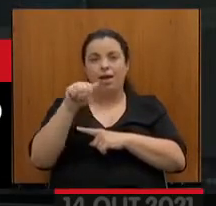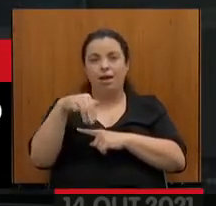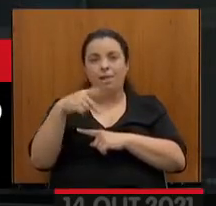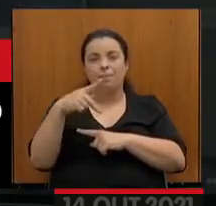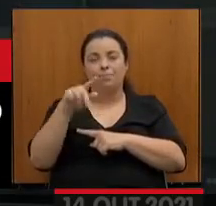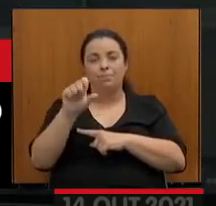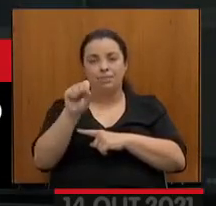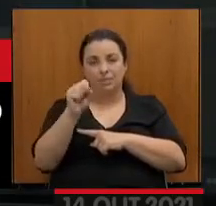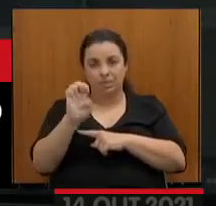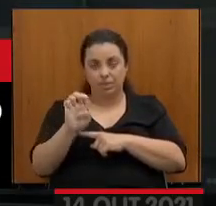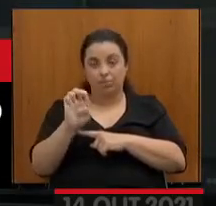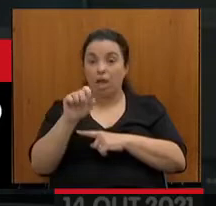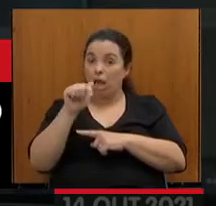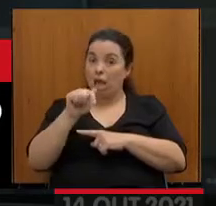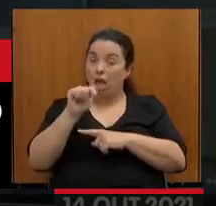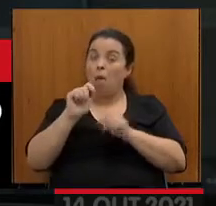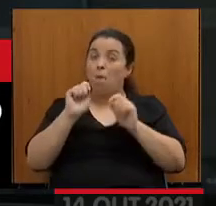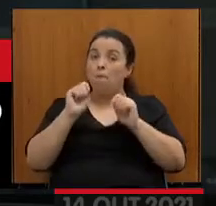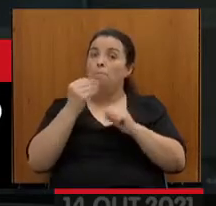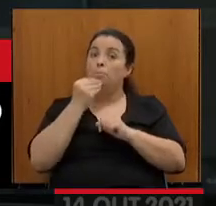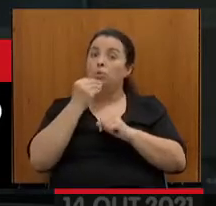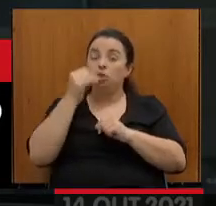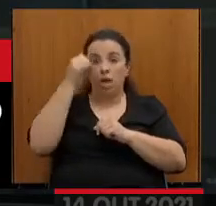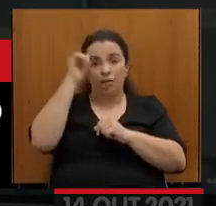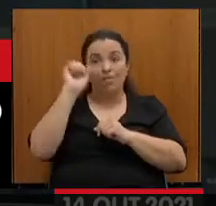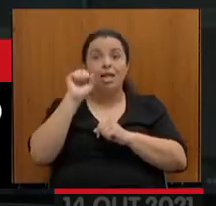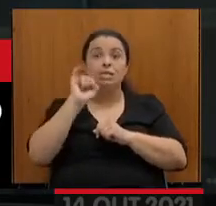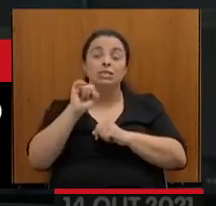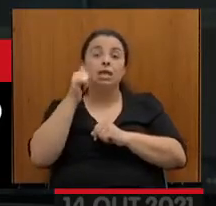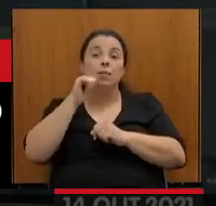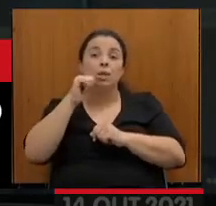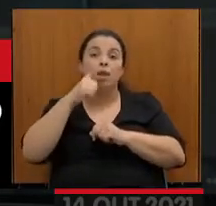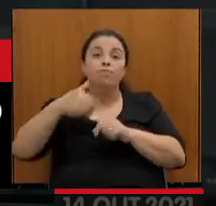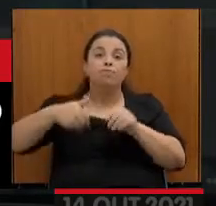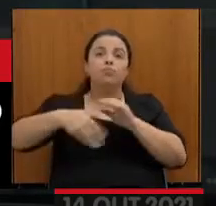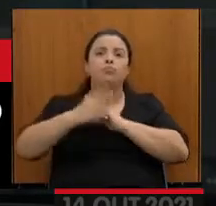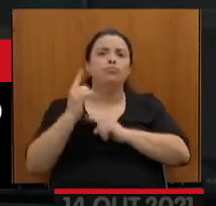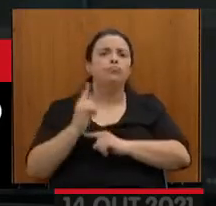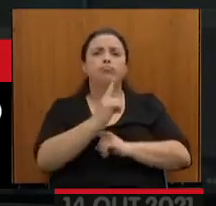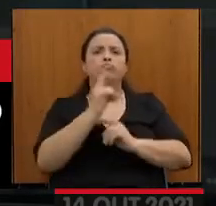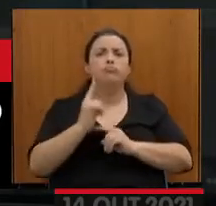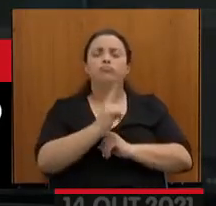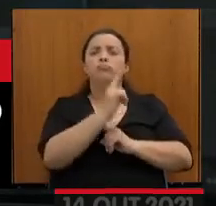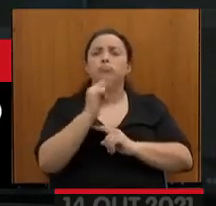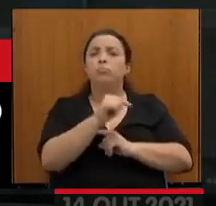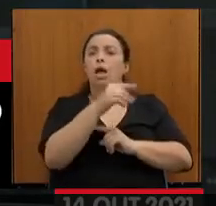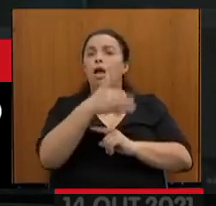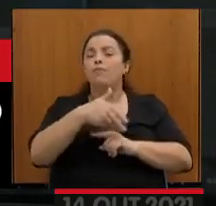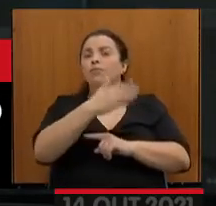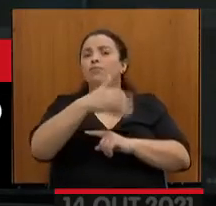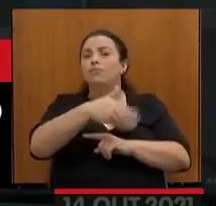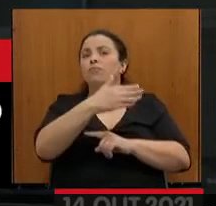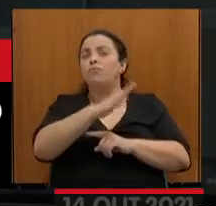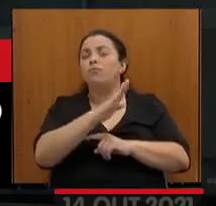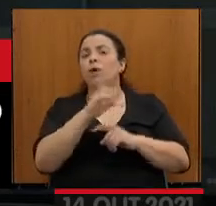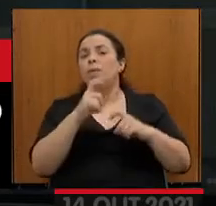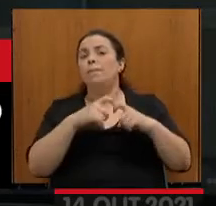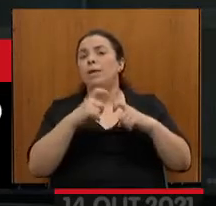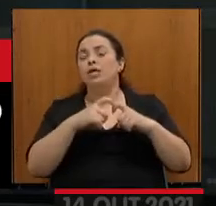completas e que haja uma captação ativa dessa gestante para que ela, de fato, seja inserida no